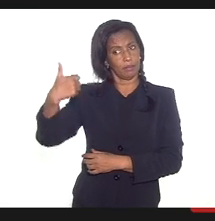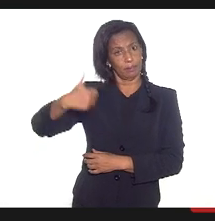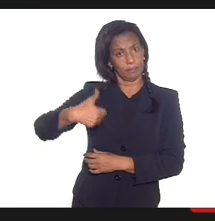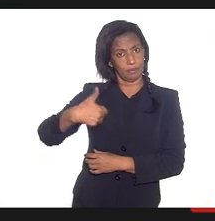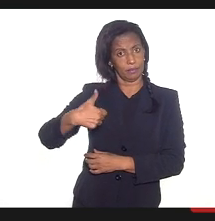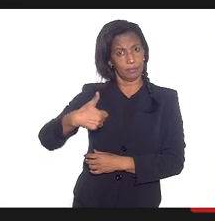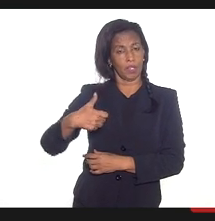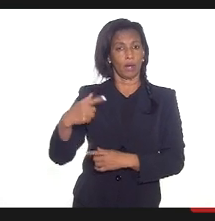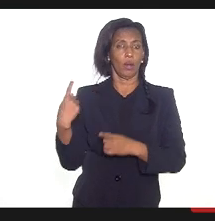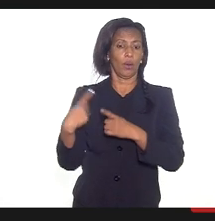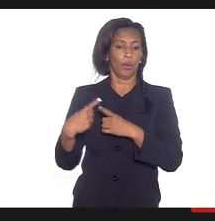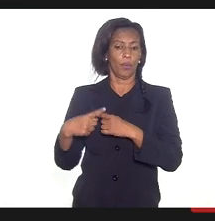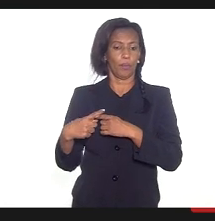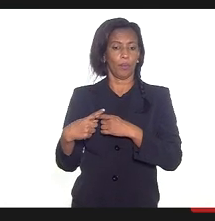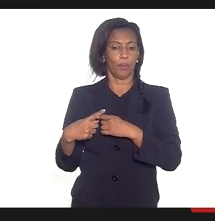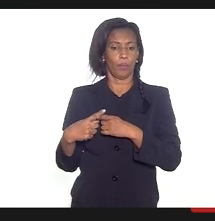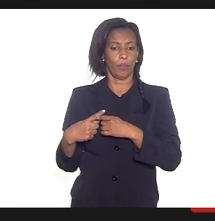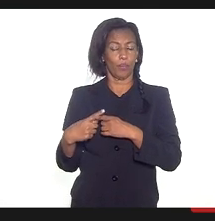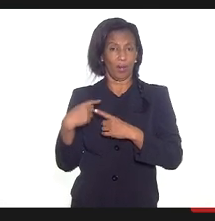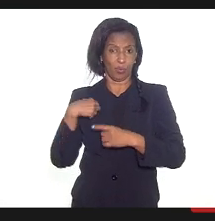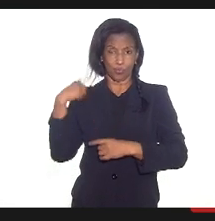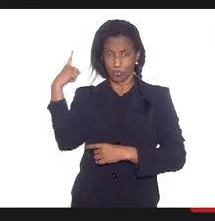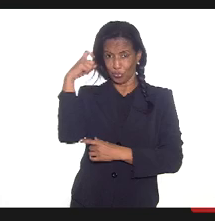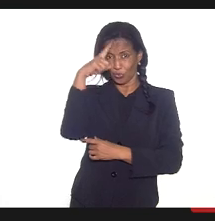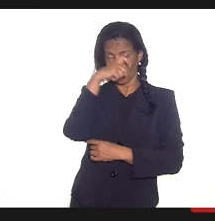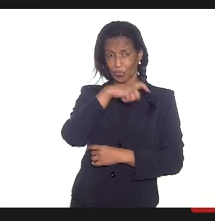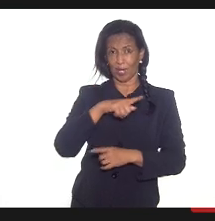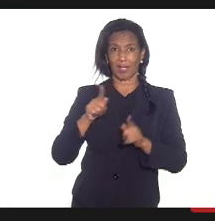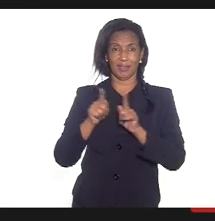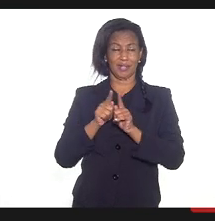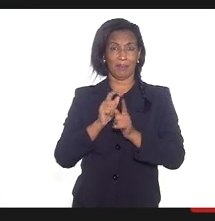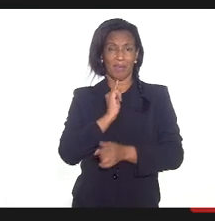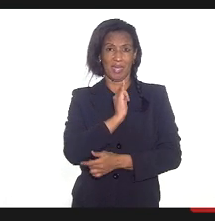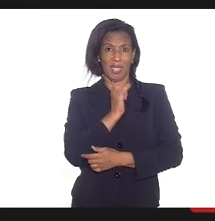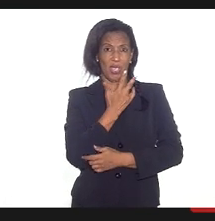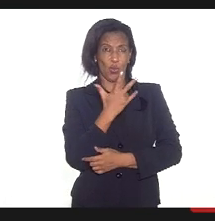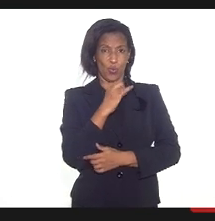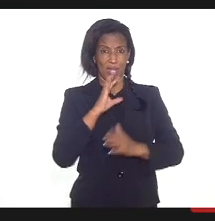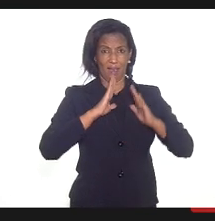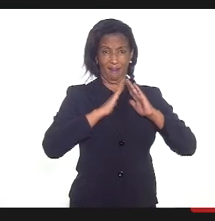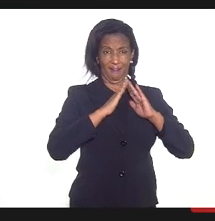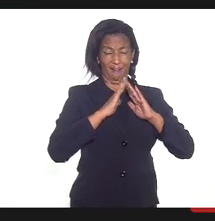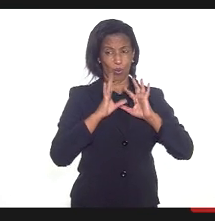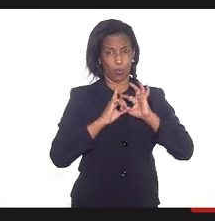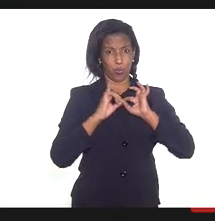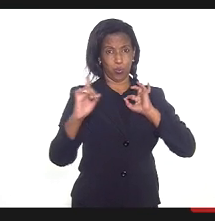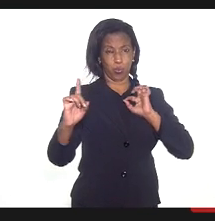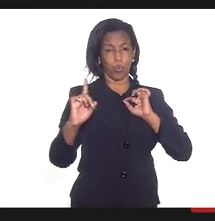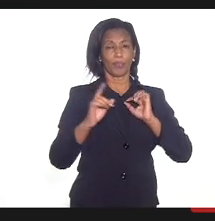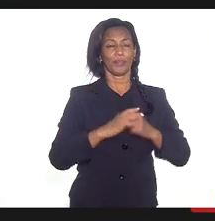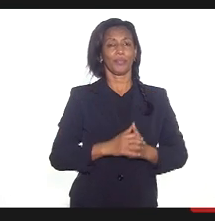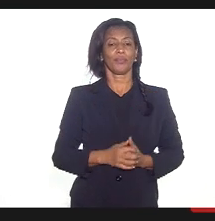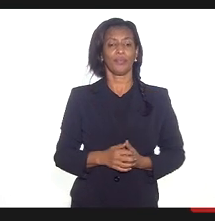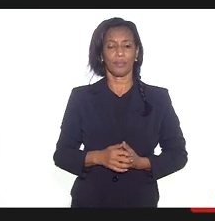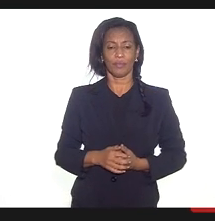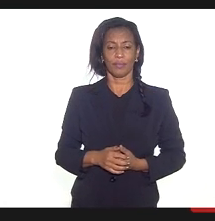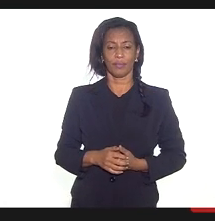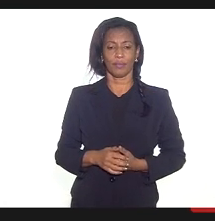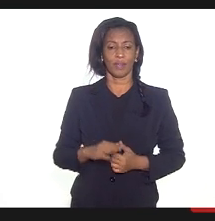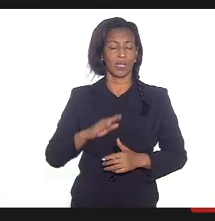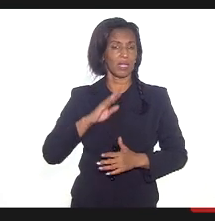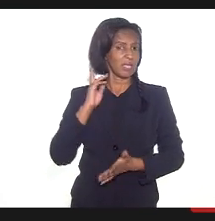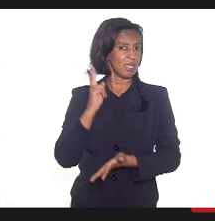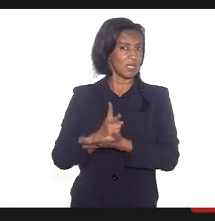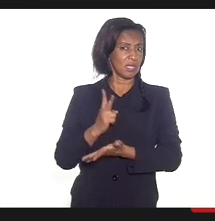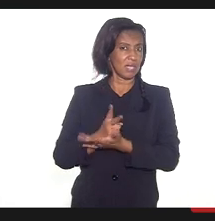devido à logística, eu também estou tendo essa dificuldade, que eu moro na Ilha do Governador, né? E toda vez